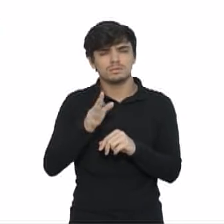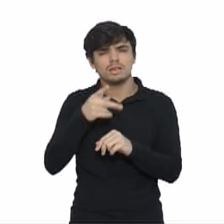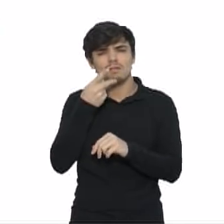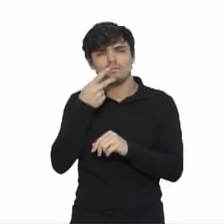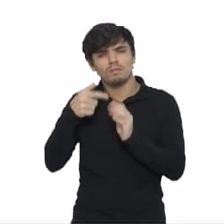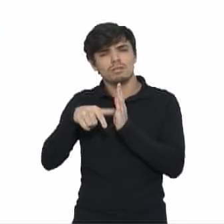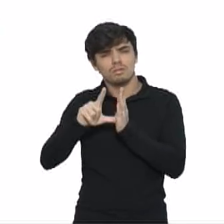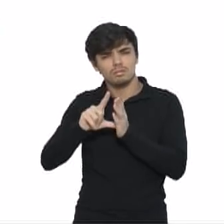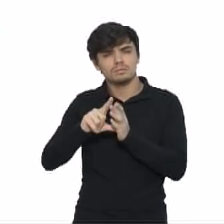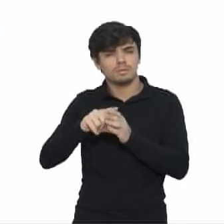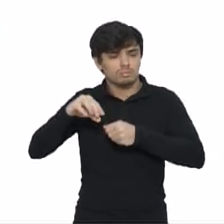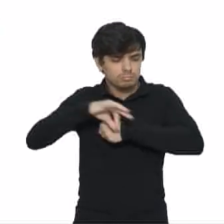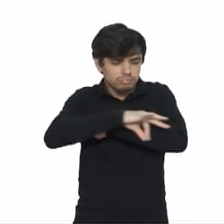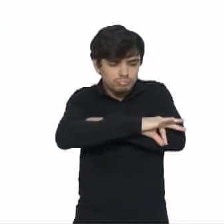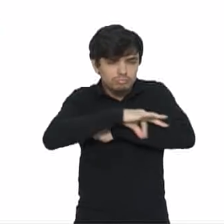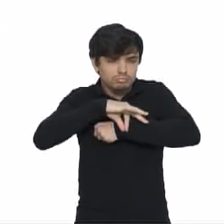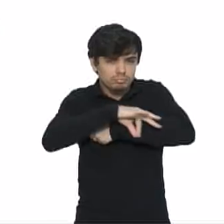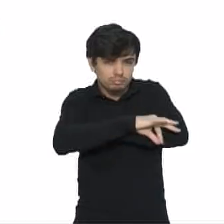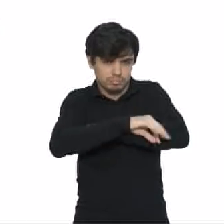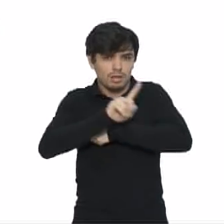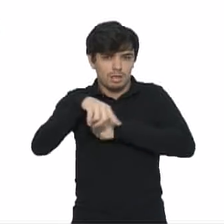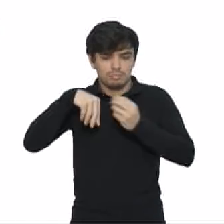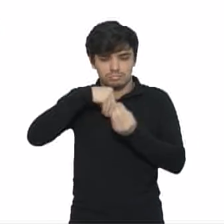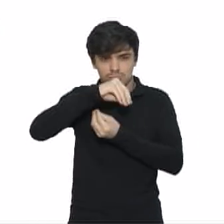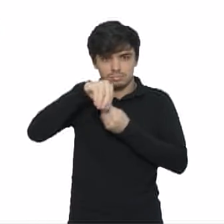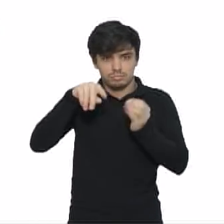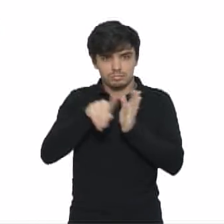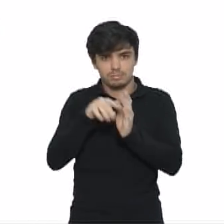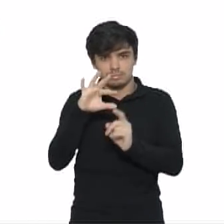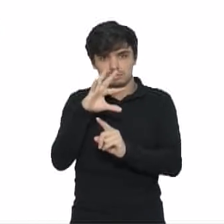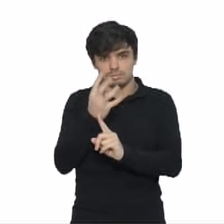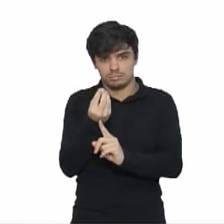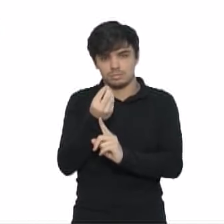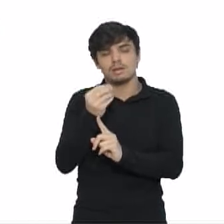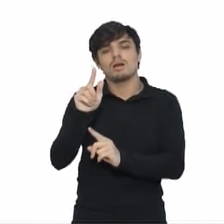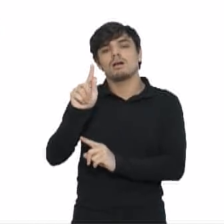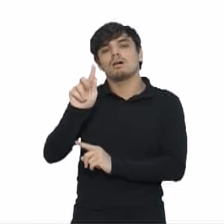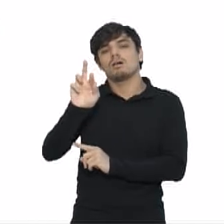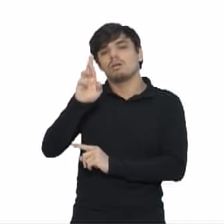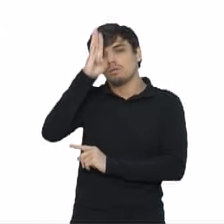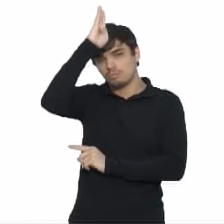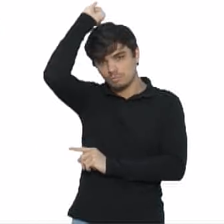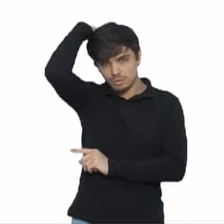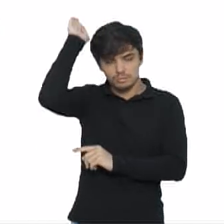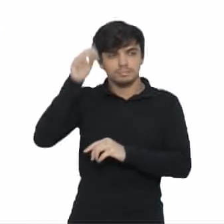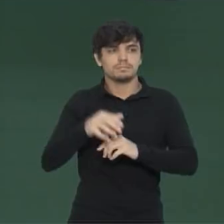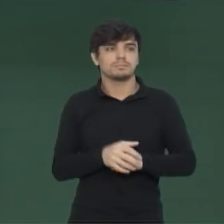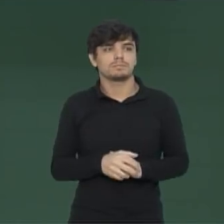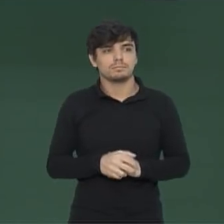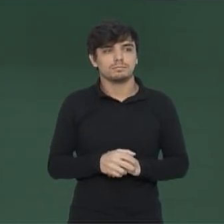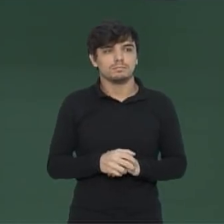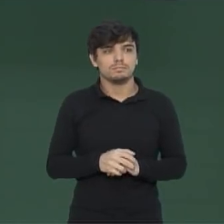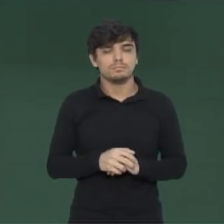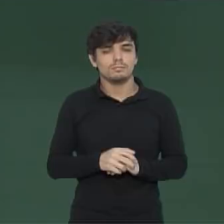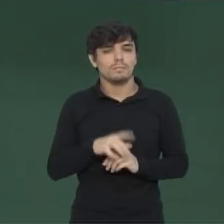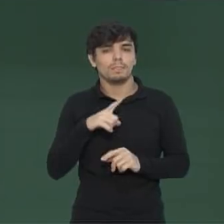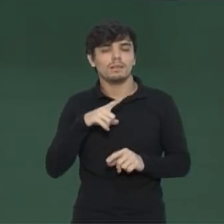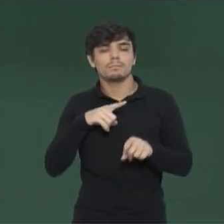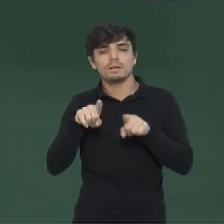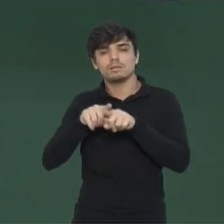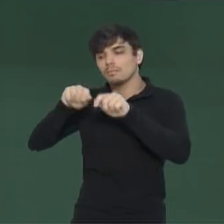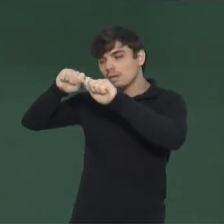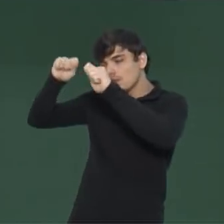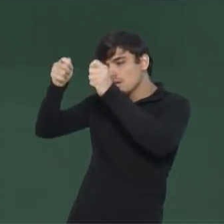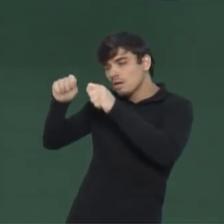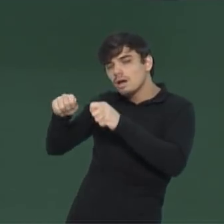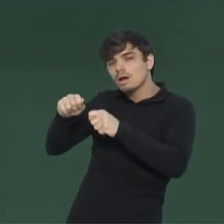anteriormente. Então, a arquitetura também faz parte da arte dos romanos. A representação realista nas esculturas e